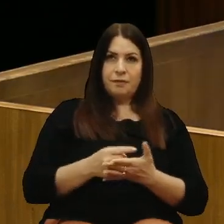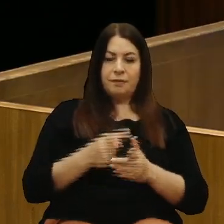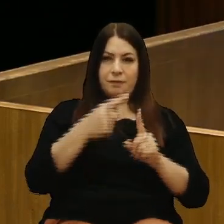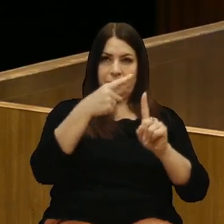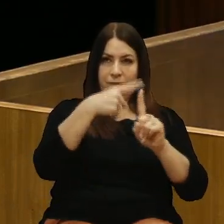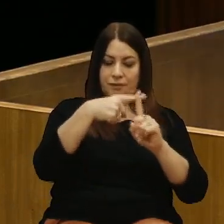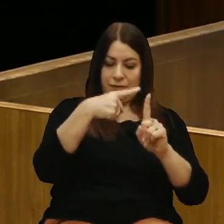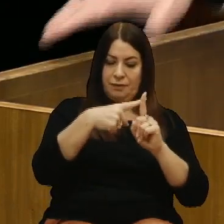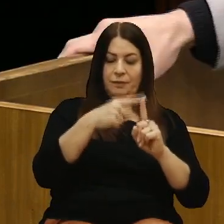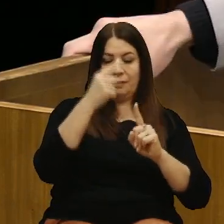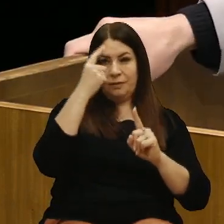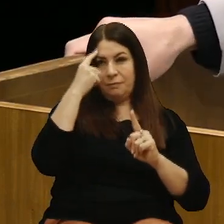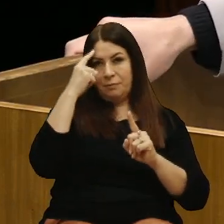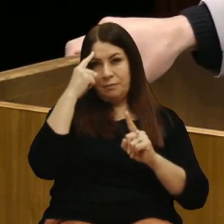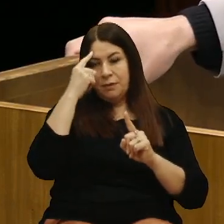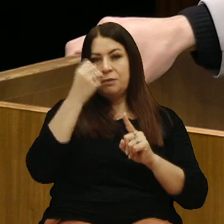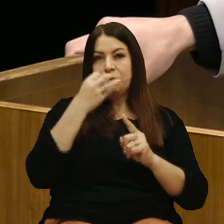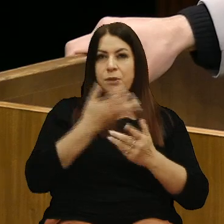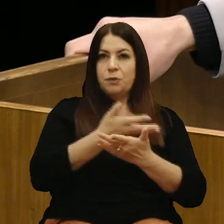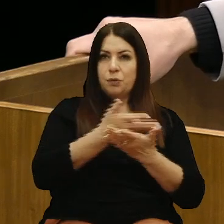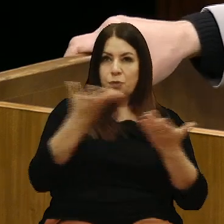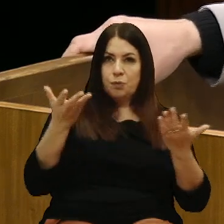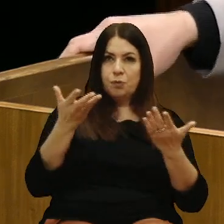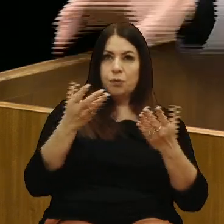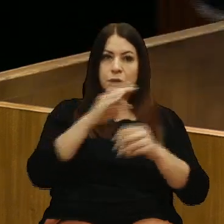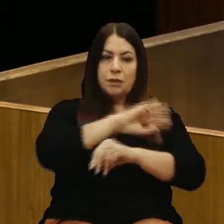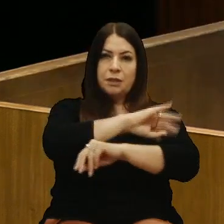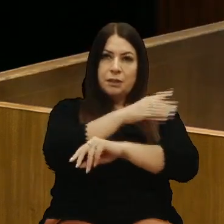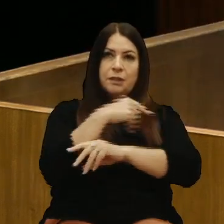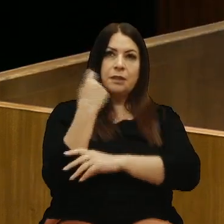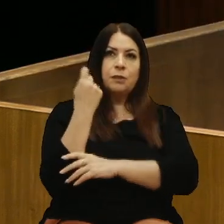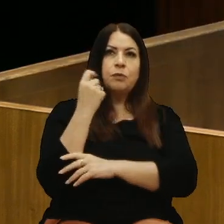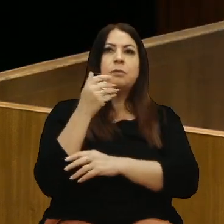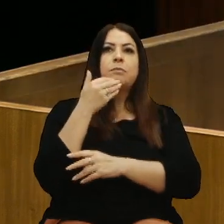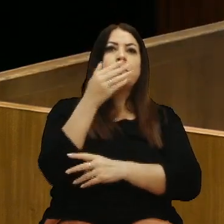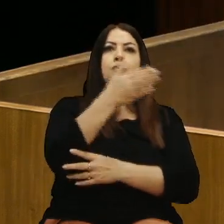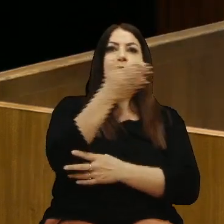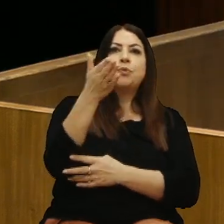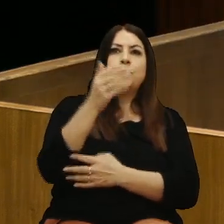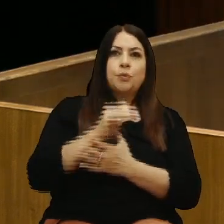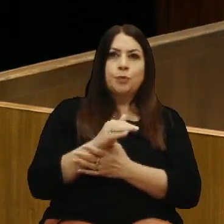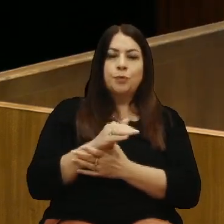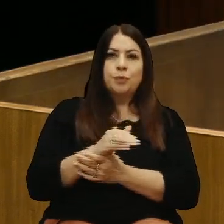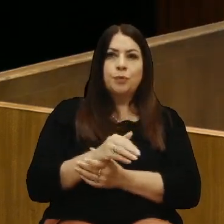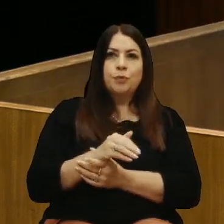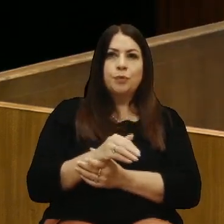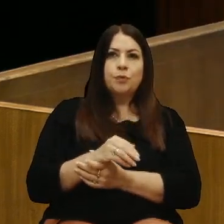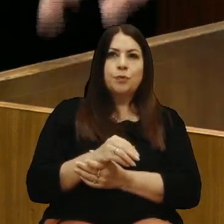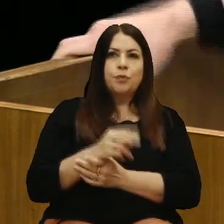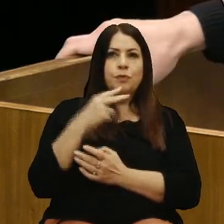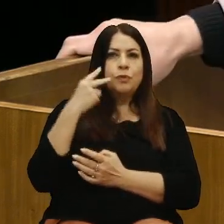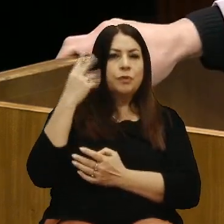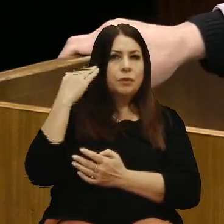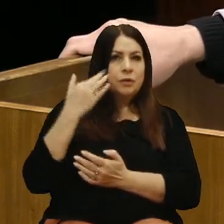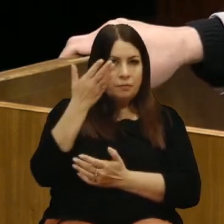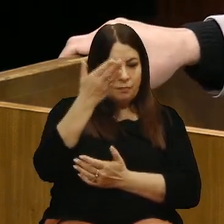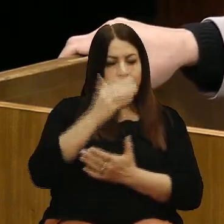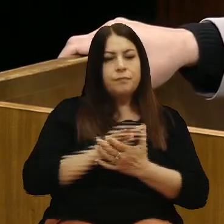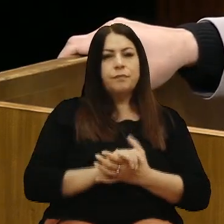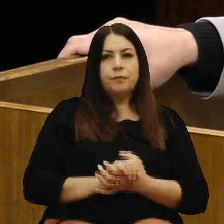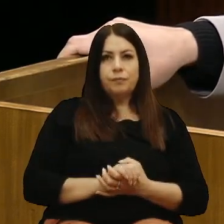positivo, pensando no bem comum da nossa Serra Gaúcha. Quem pediu a parte primeiro? Vereadora Daiane Mello, por